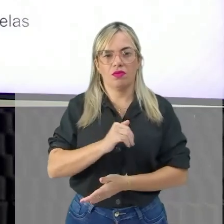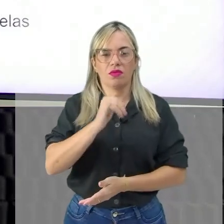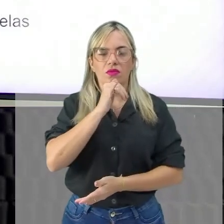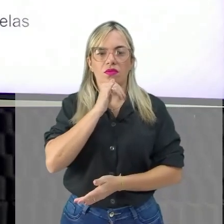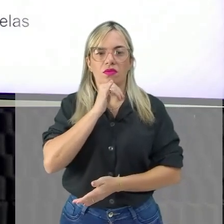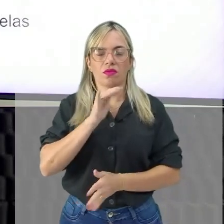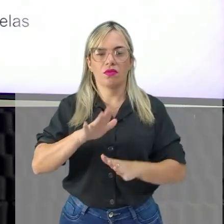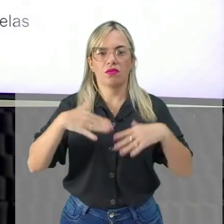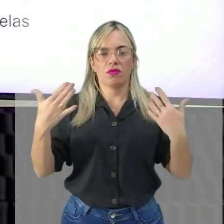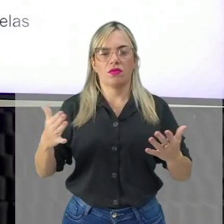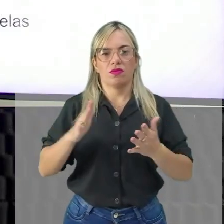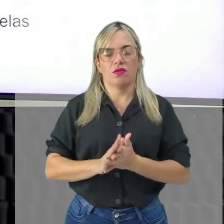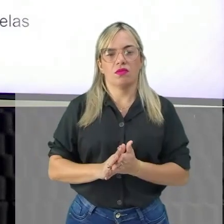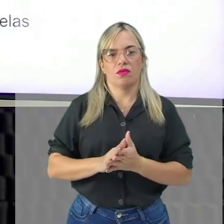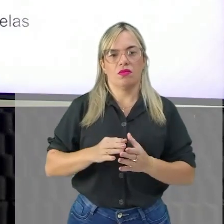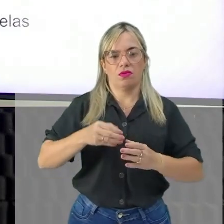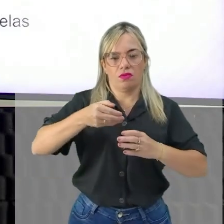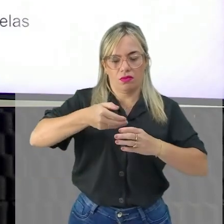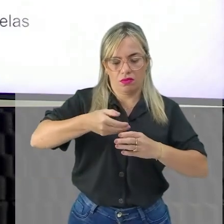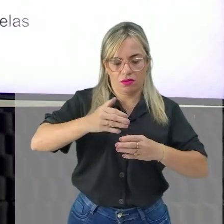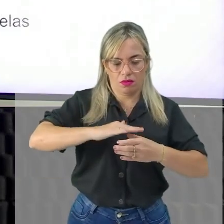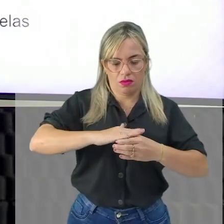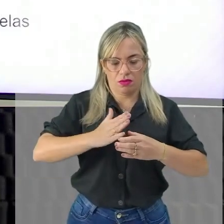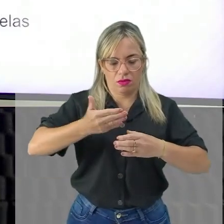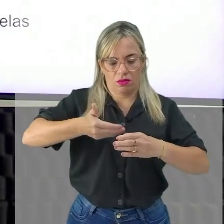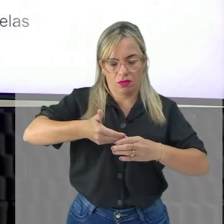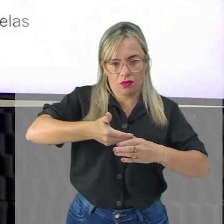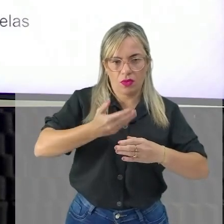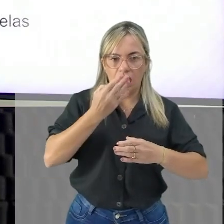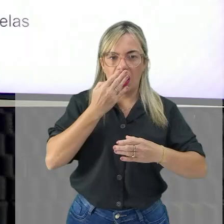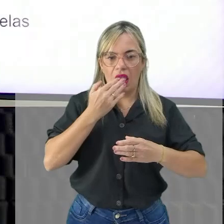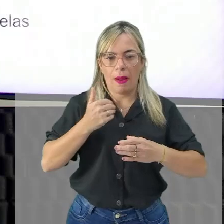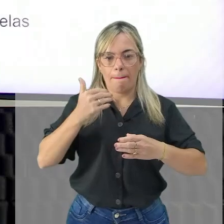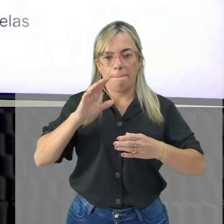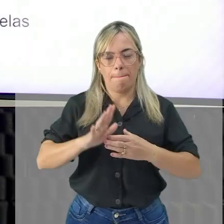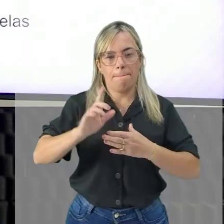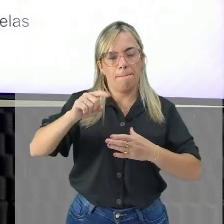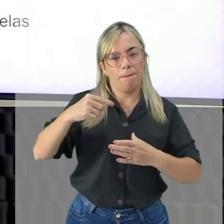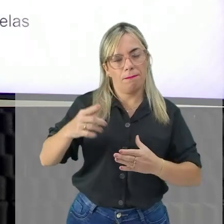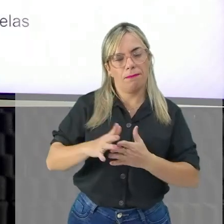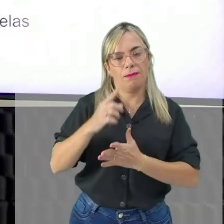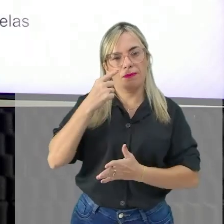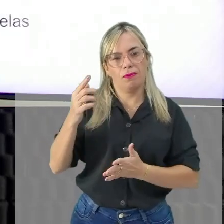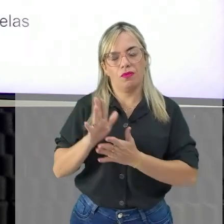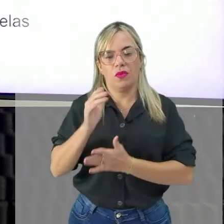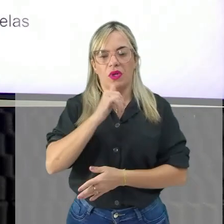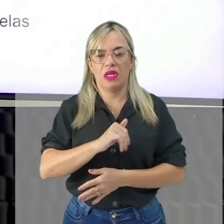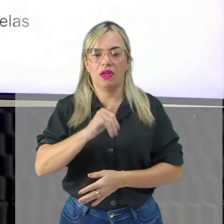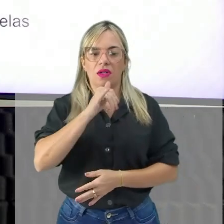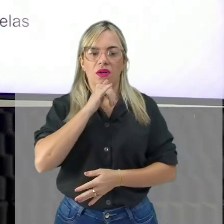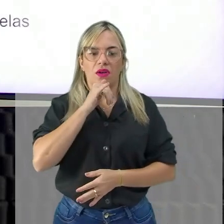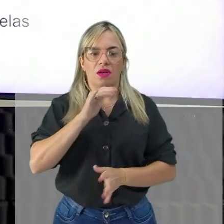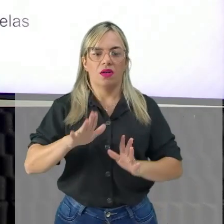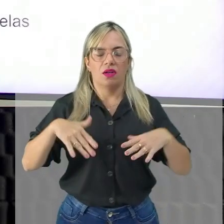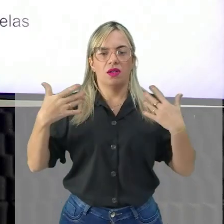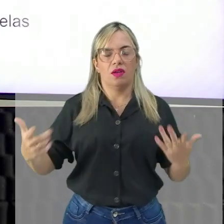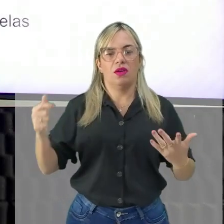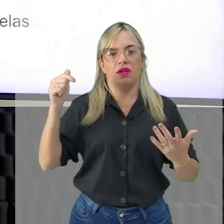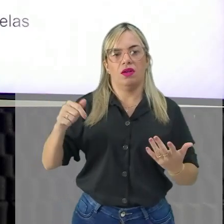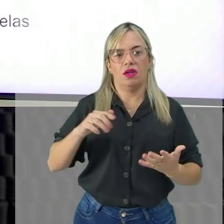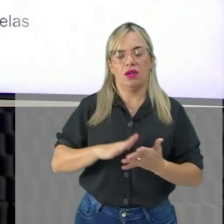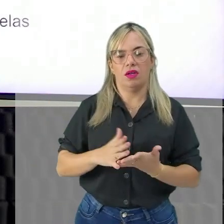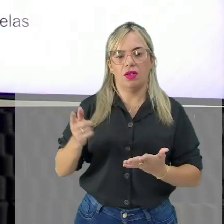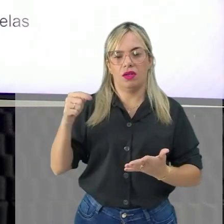exemplo, o iogurte, né? É uma outra é um outro exemplo, né,